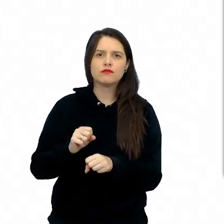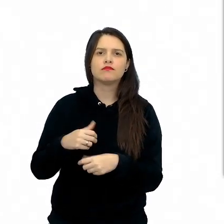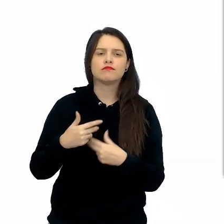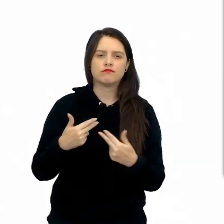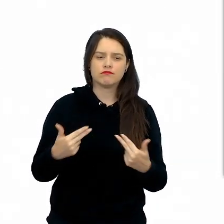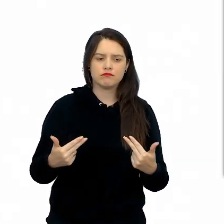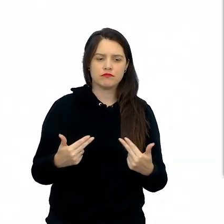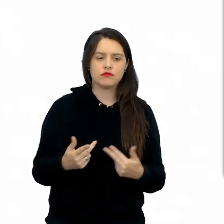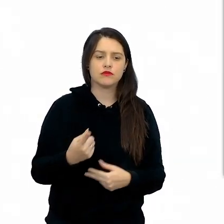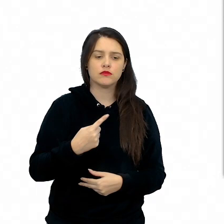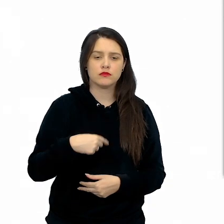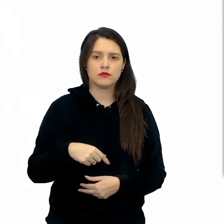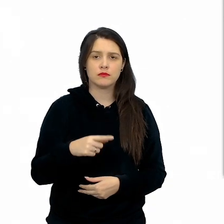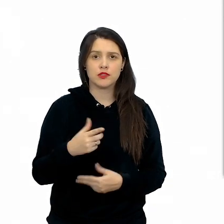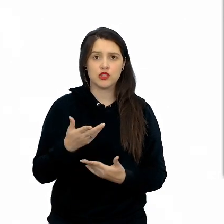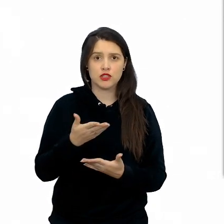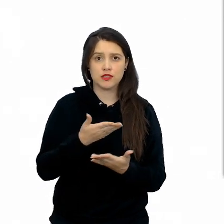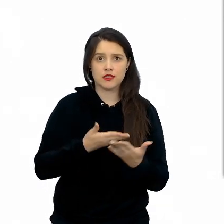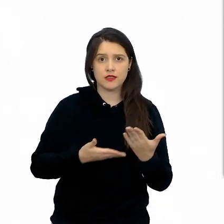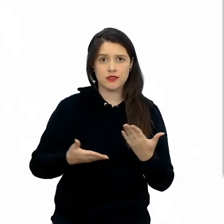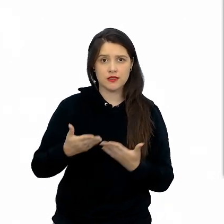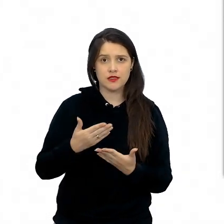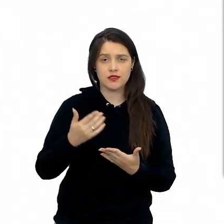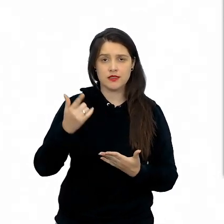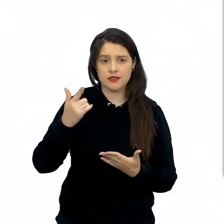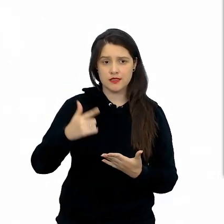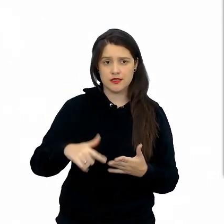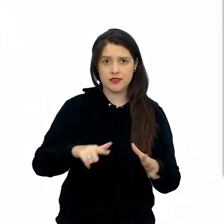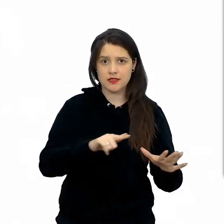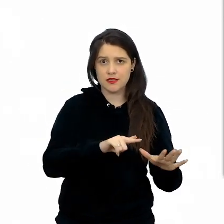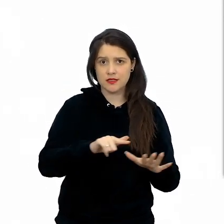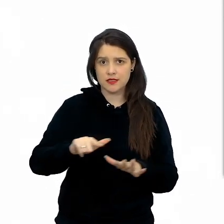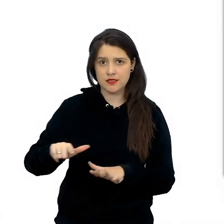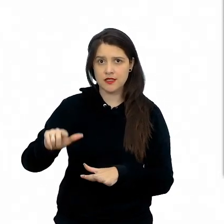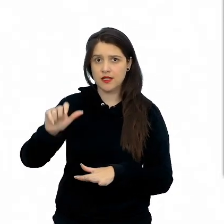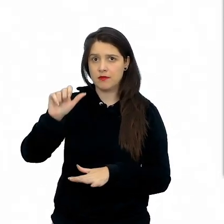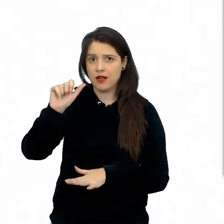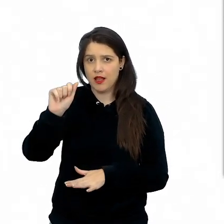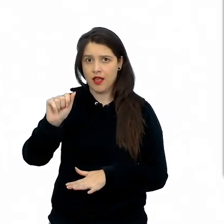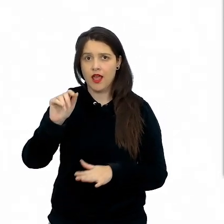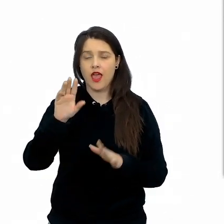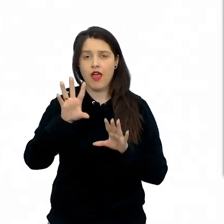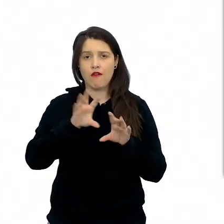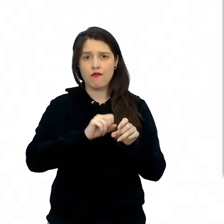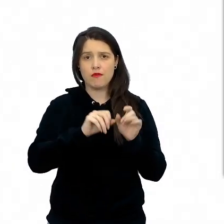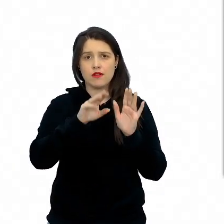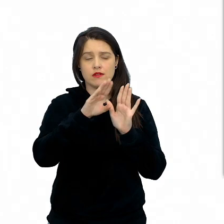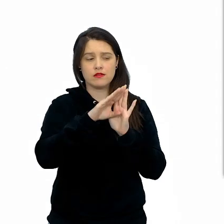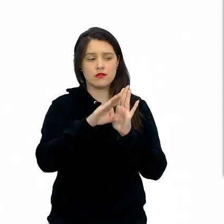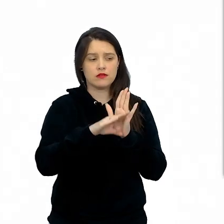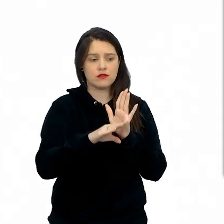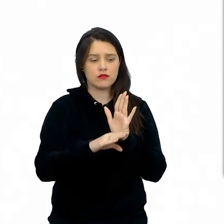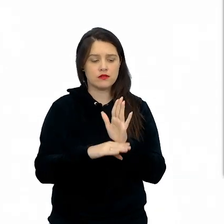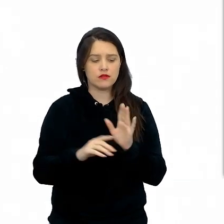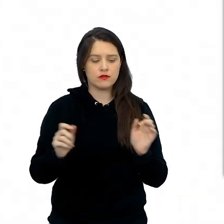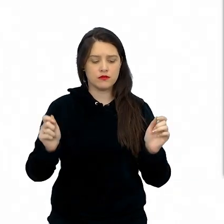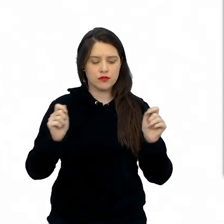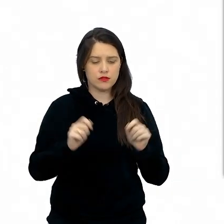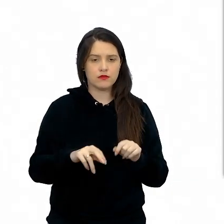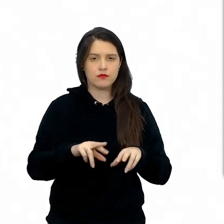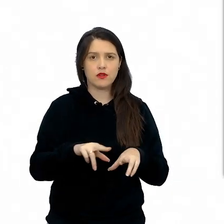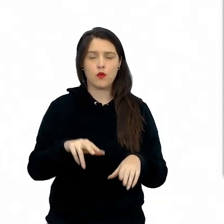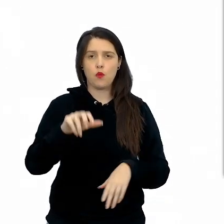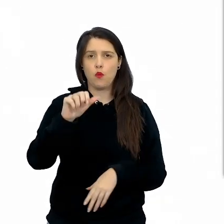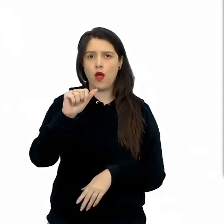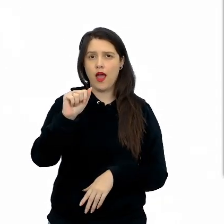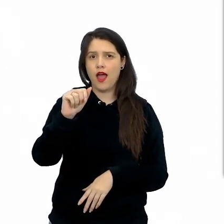etapa. Então, vale lembrar que a semana A é a formação da etapa, onde ocorre a gravação que vocês assistem à